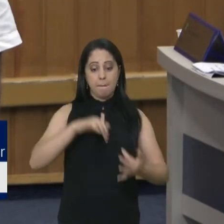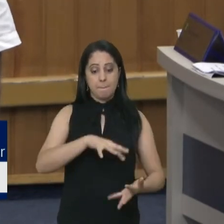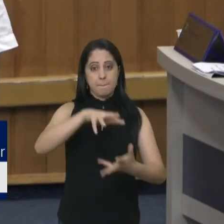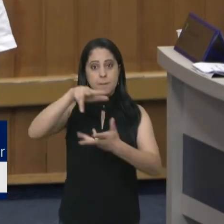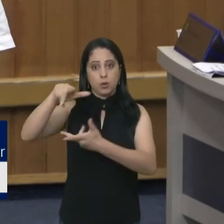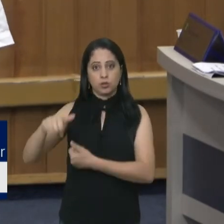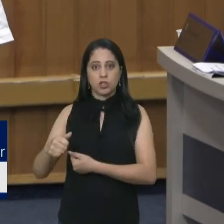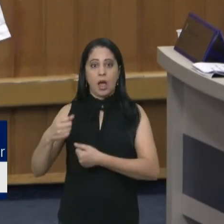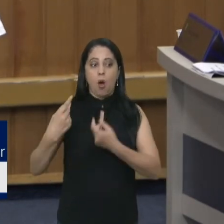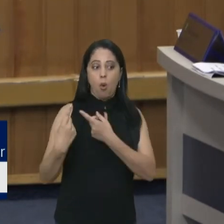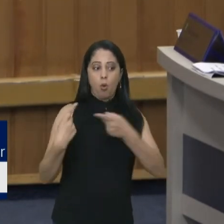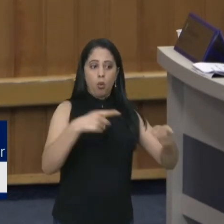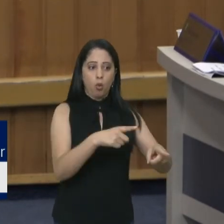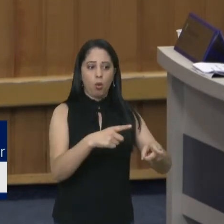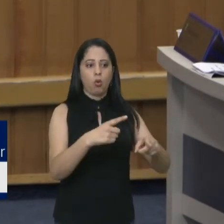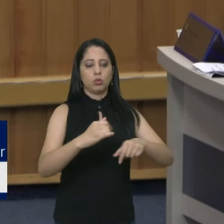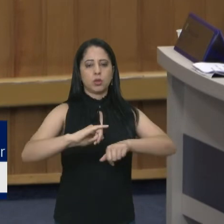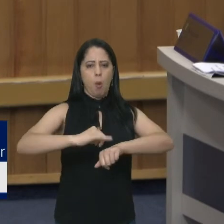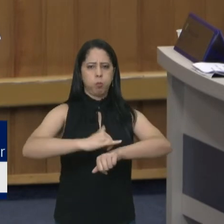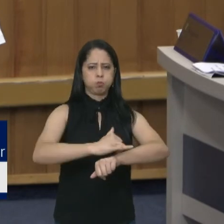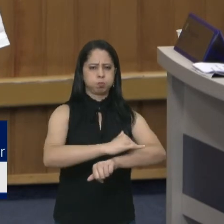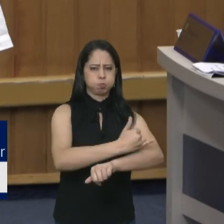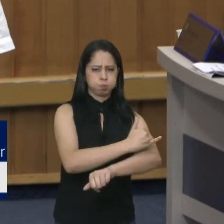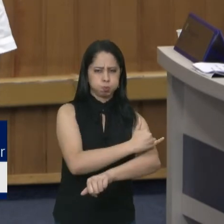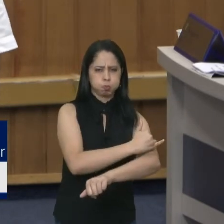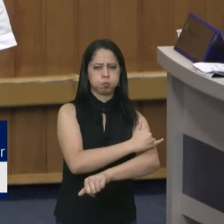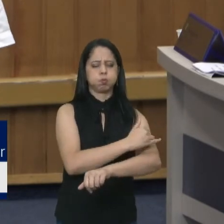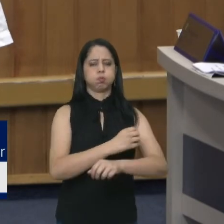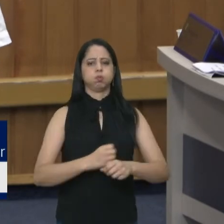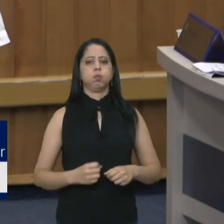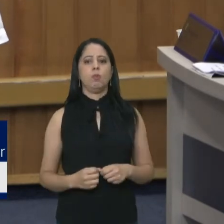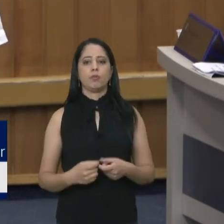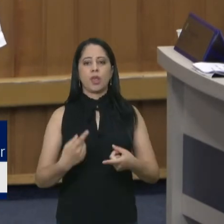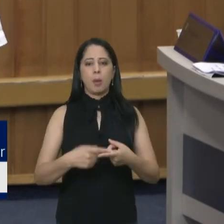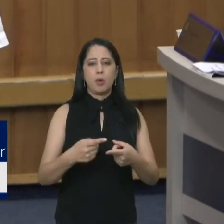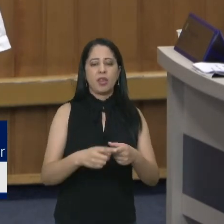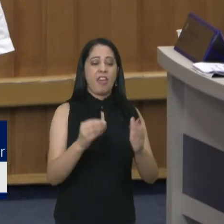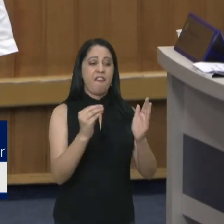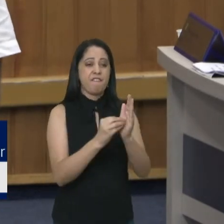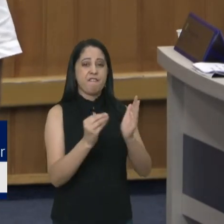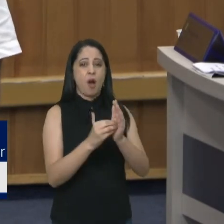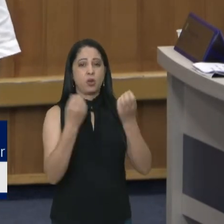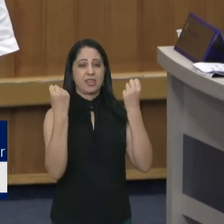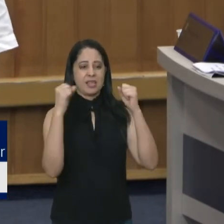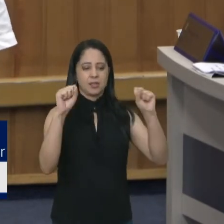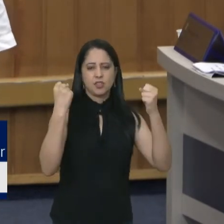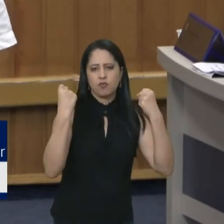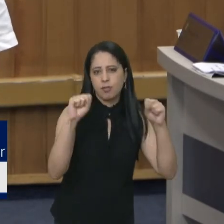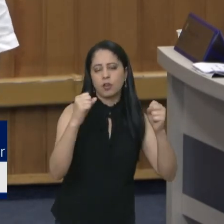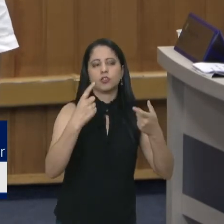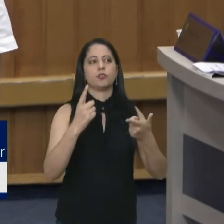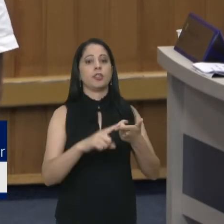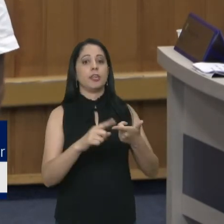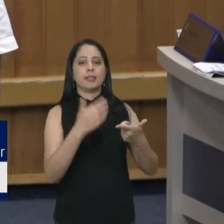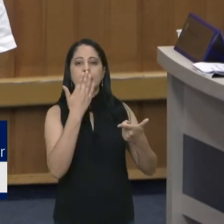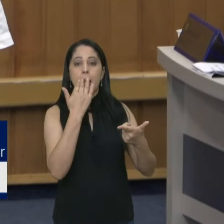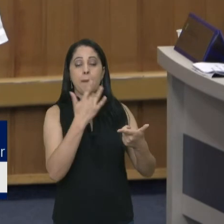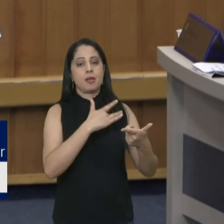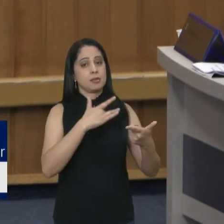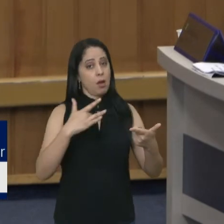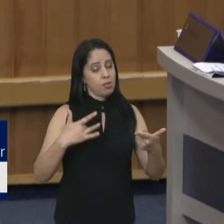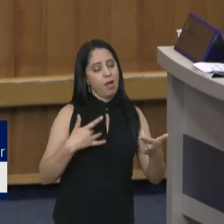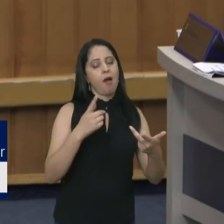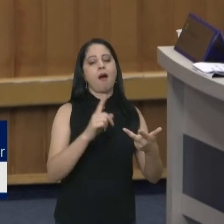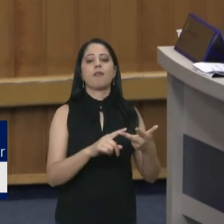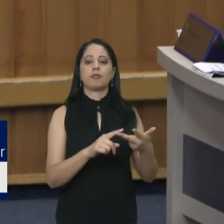A obesidade que ela é causada através da falta da atividade física, da alimentação,